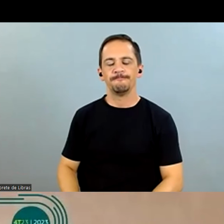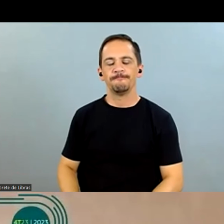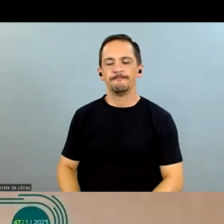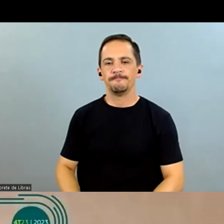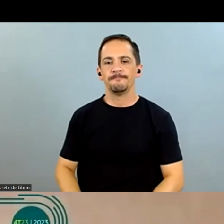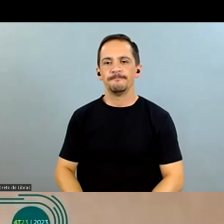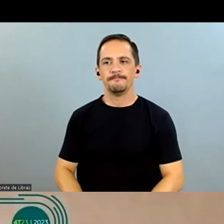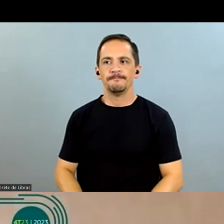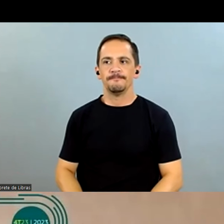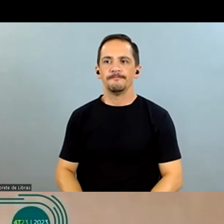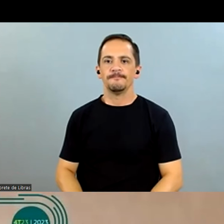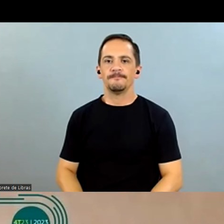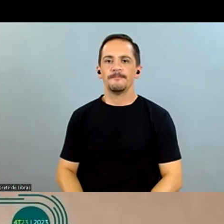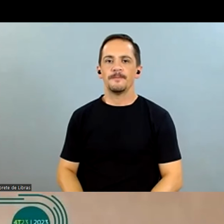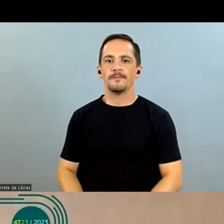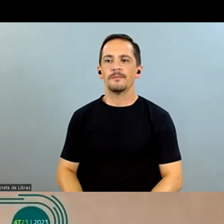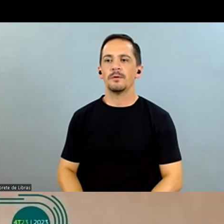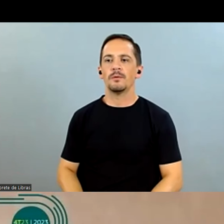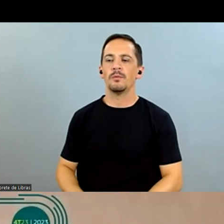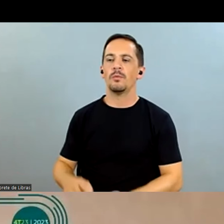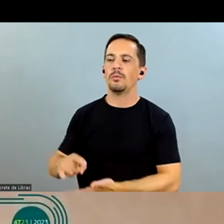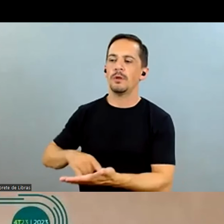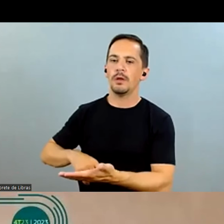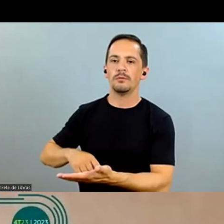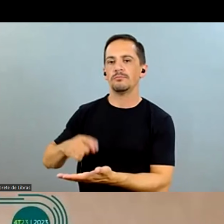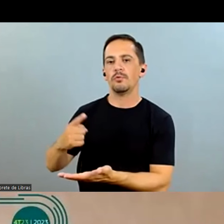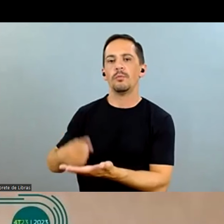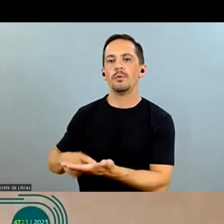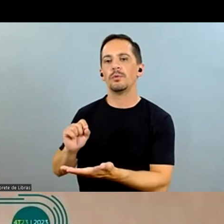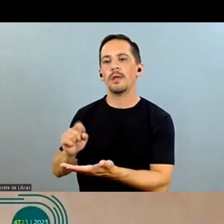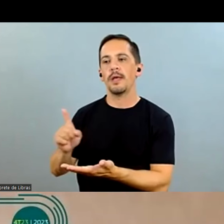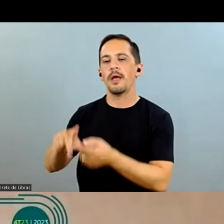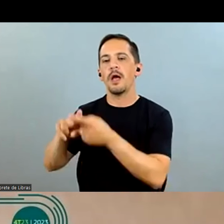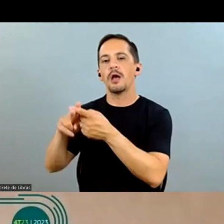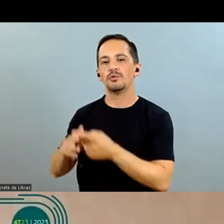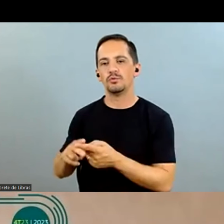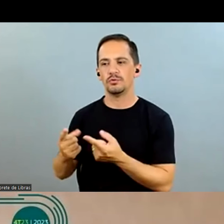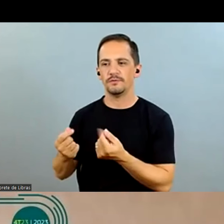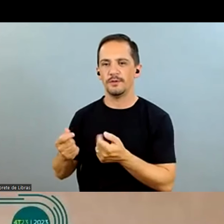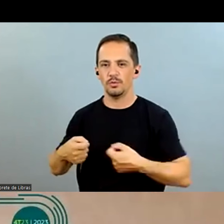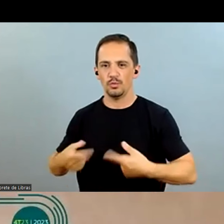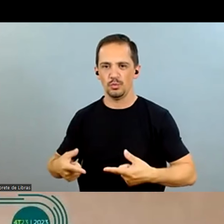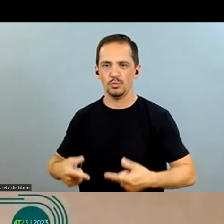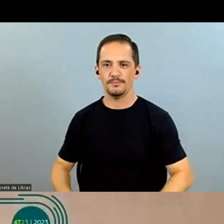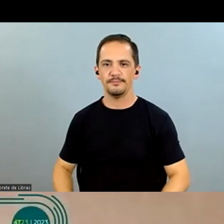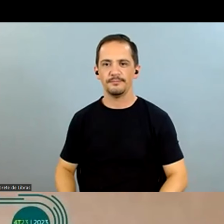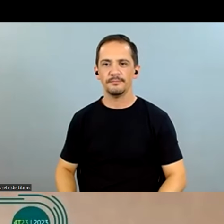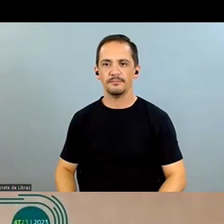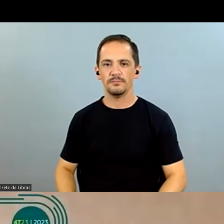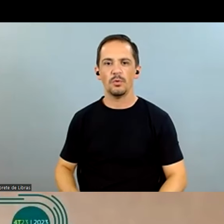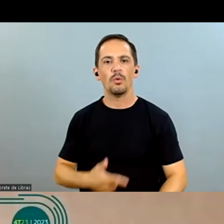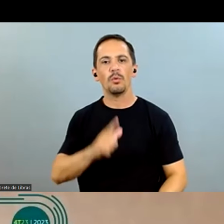negociando vários contratos com objetivo aqui de ajustes de custos né Eu acho que é isso não sei se os diretores tem algum complemento